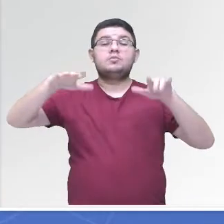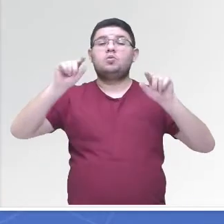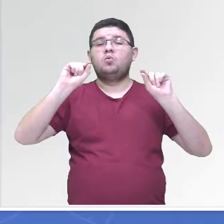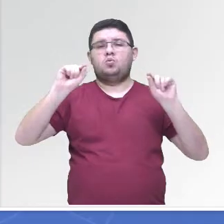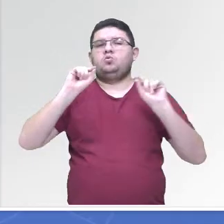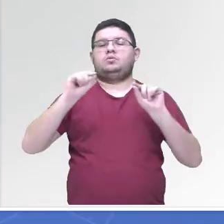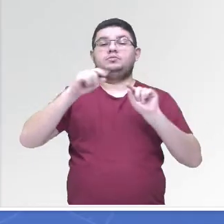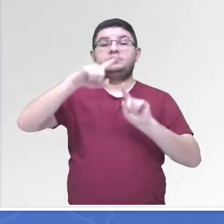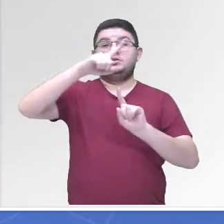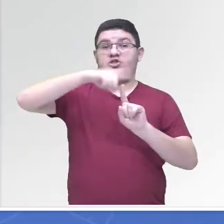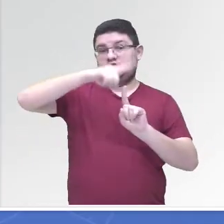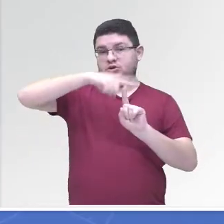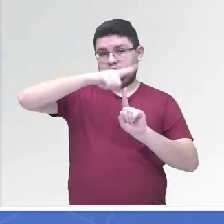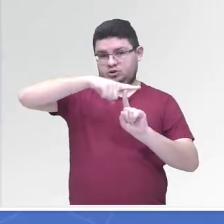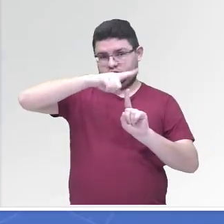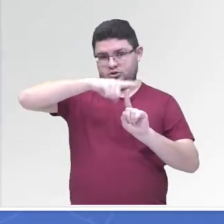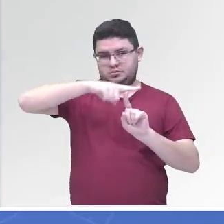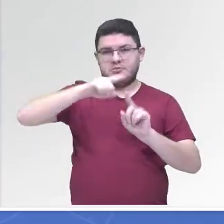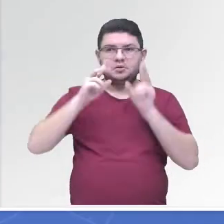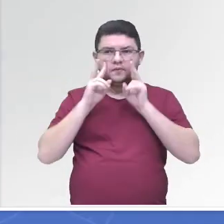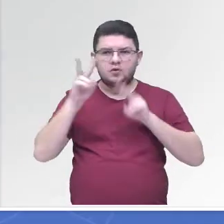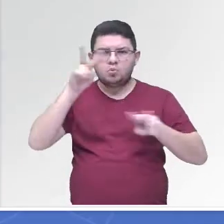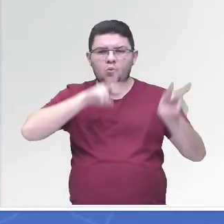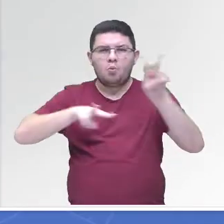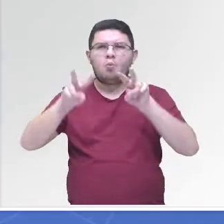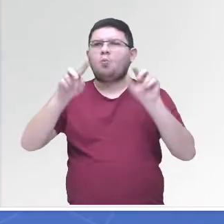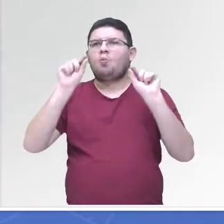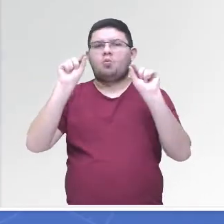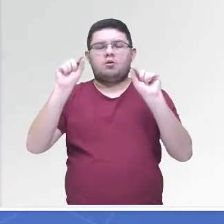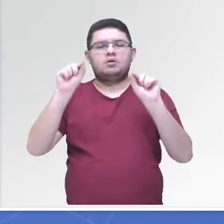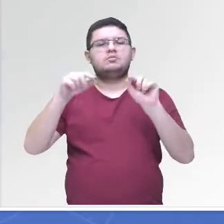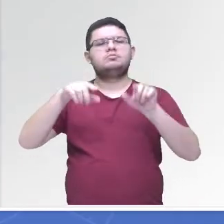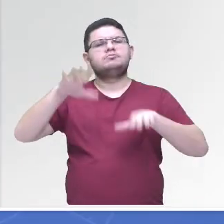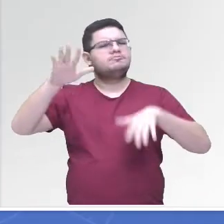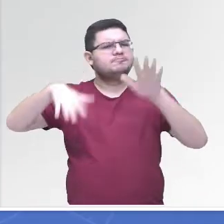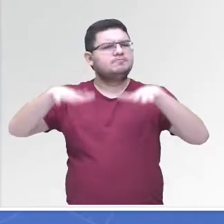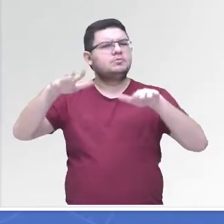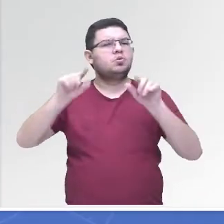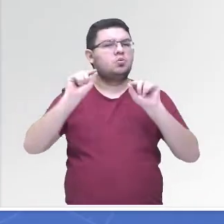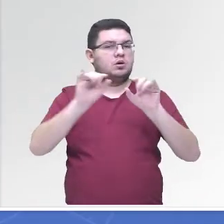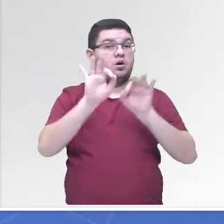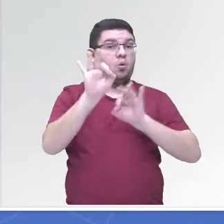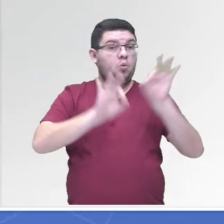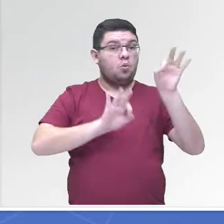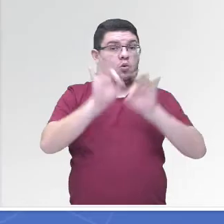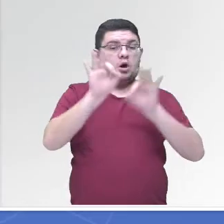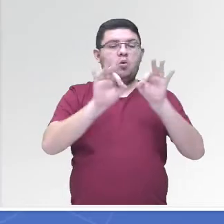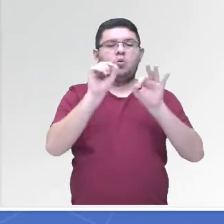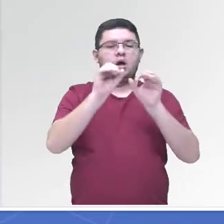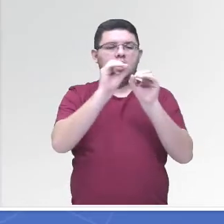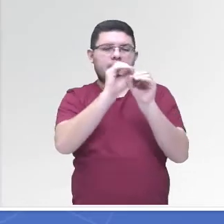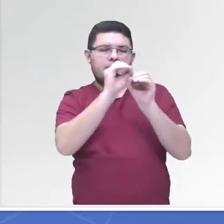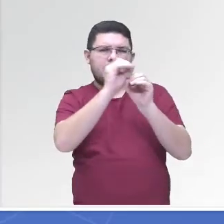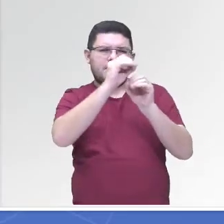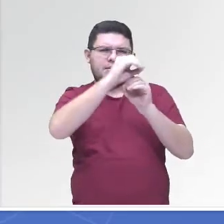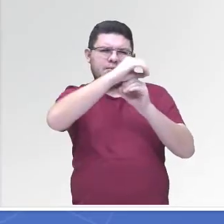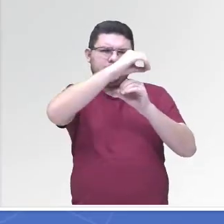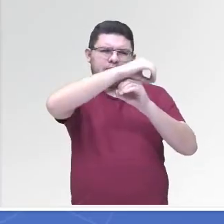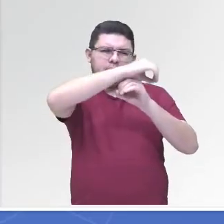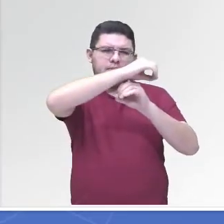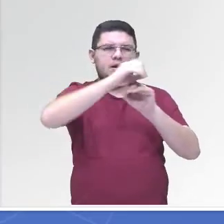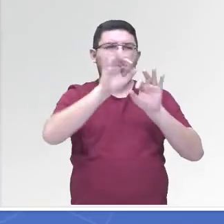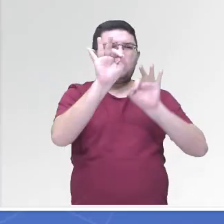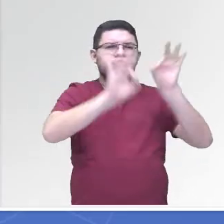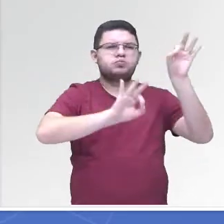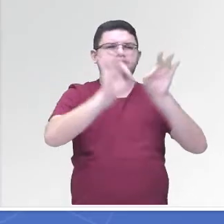de sólido que está analisando, né, eles estão organizados, né, geometricamente dispostos, tá?